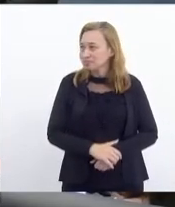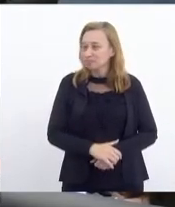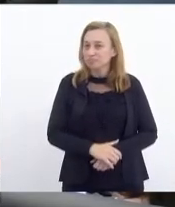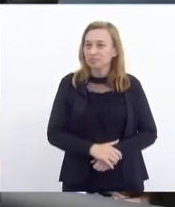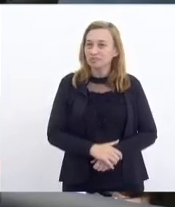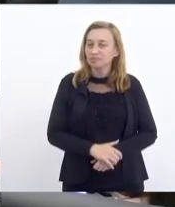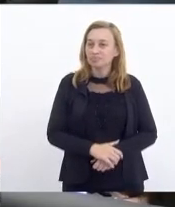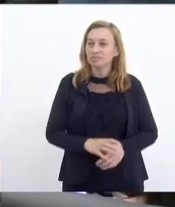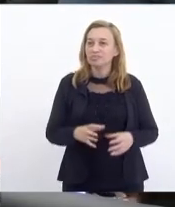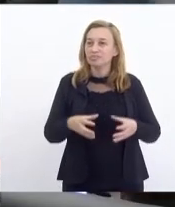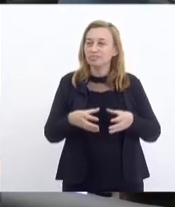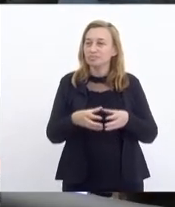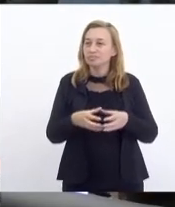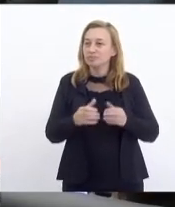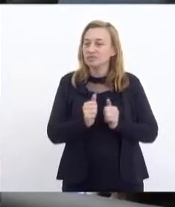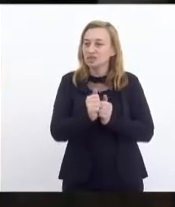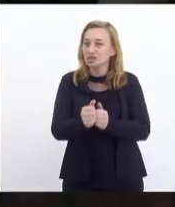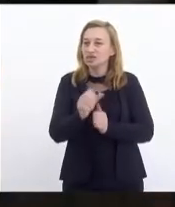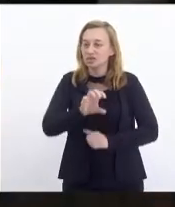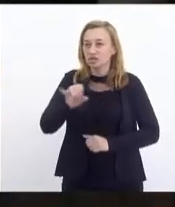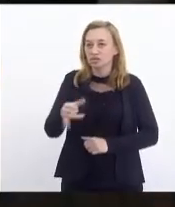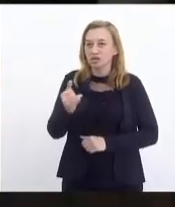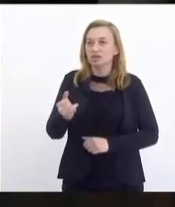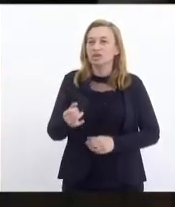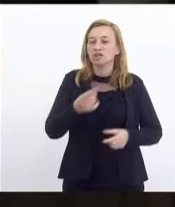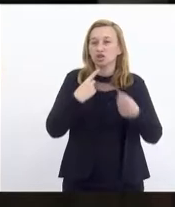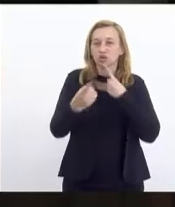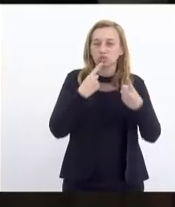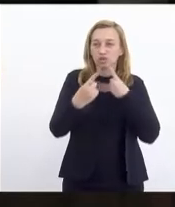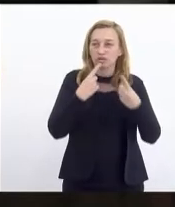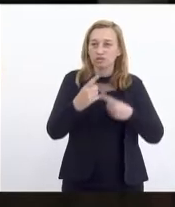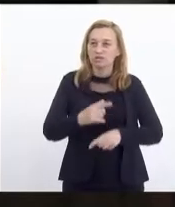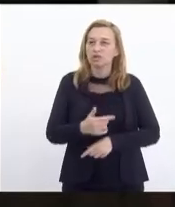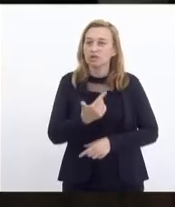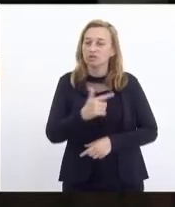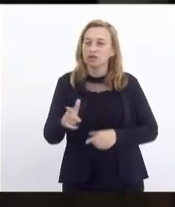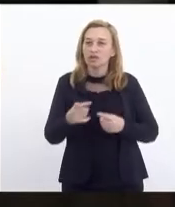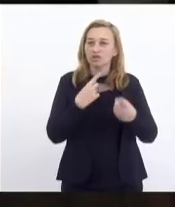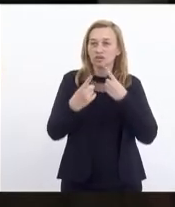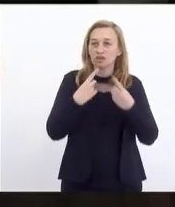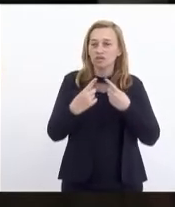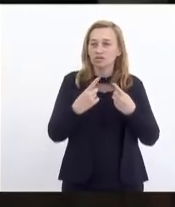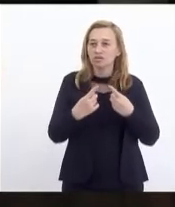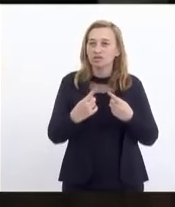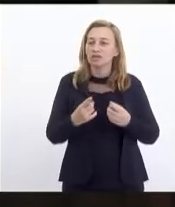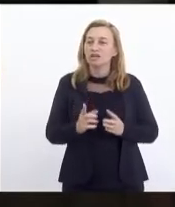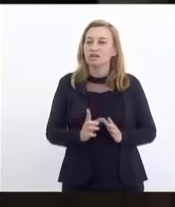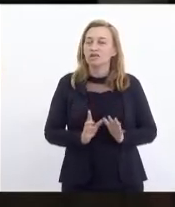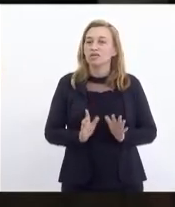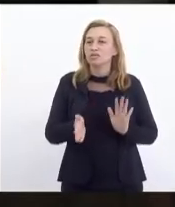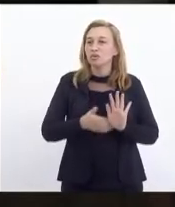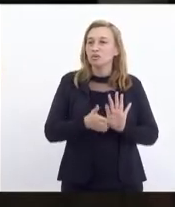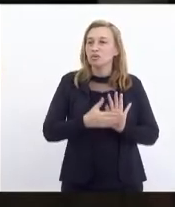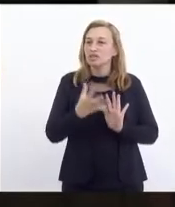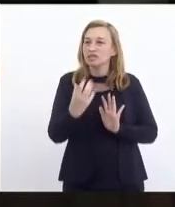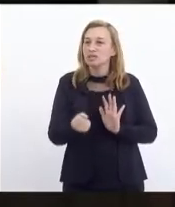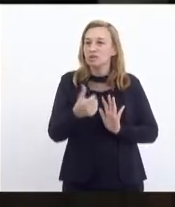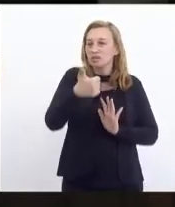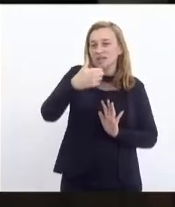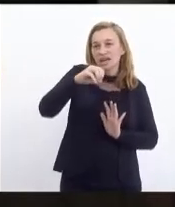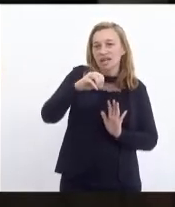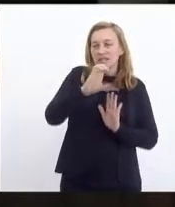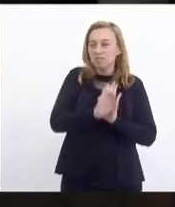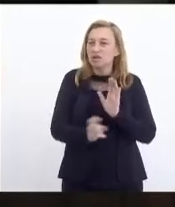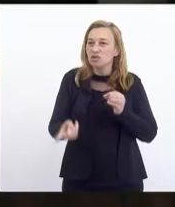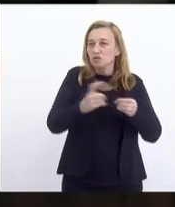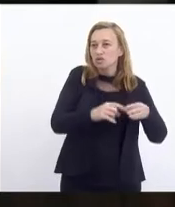Acompanha a CCJ, presidente. Os pareceres emitidos em discussão. Não havendo quem queira discutir, encerra a discussão. O presidente de proposta recebeu 10 emendas